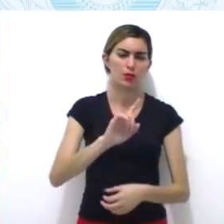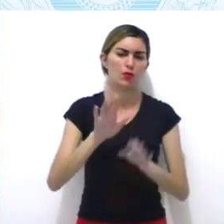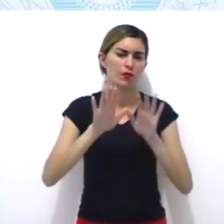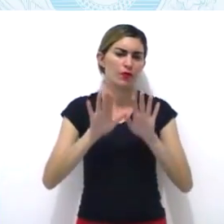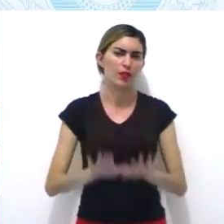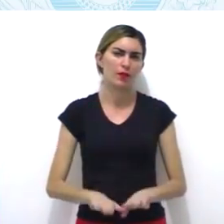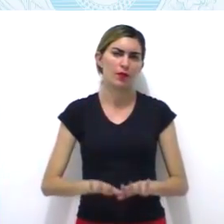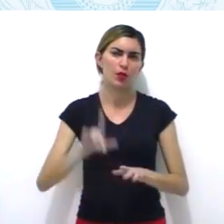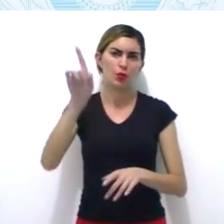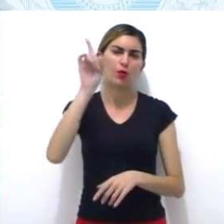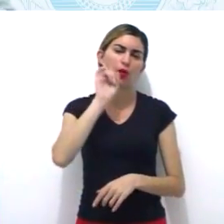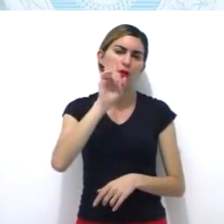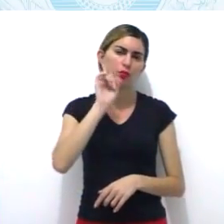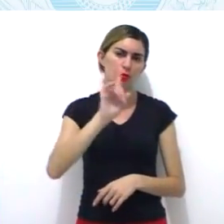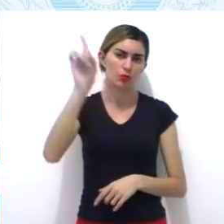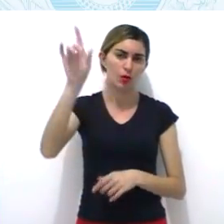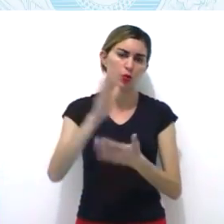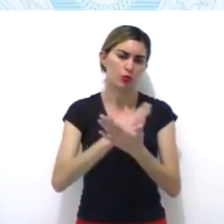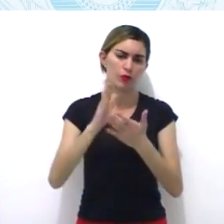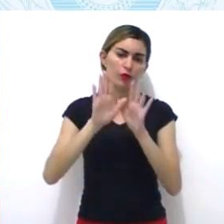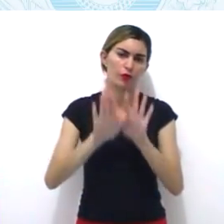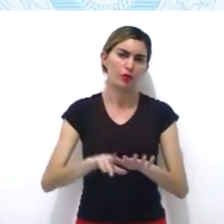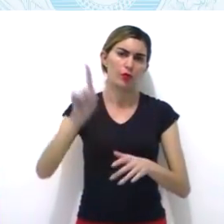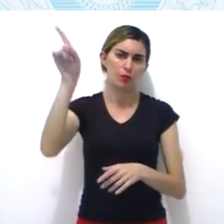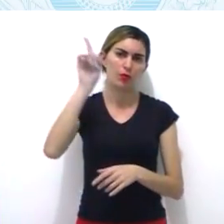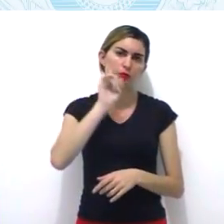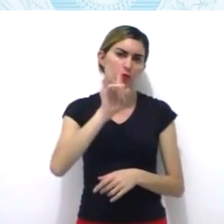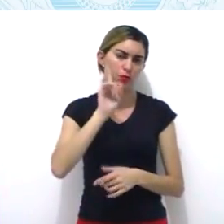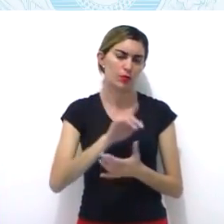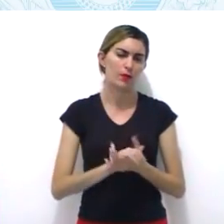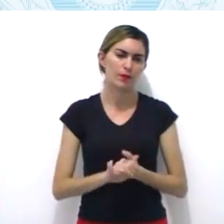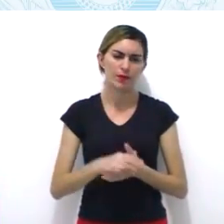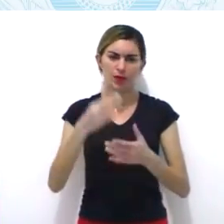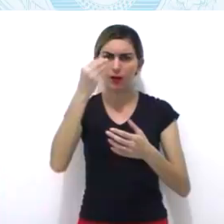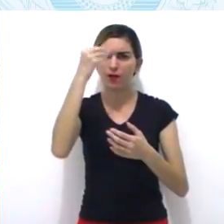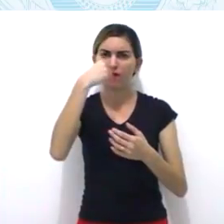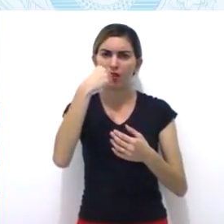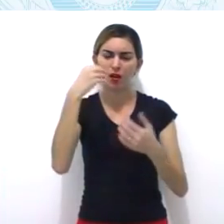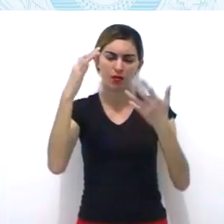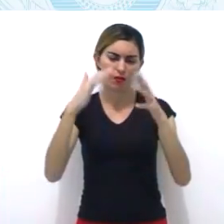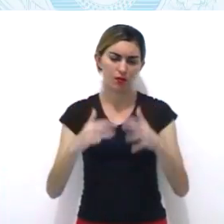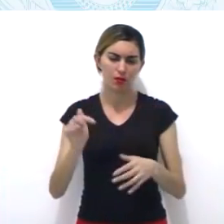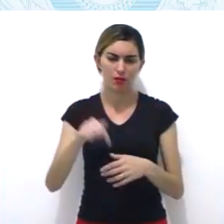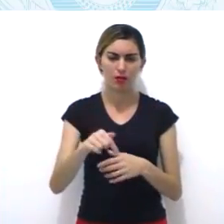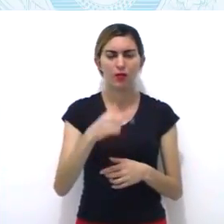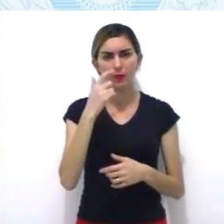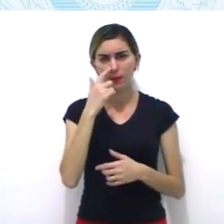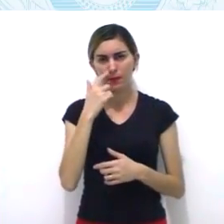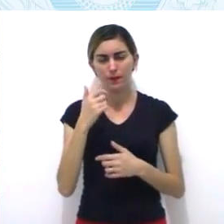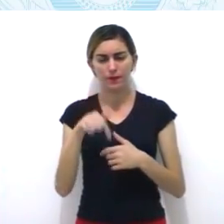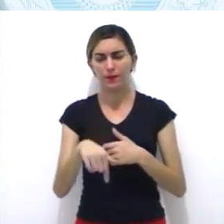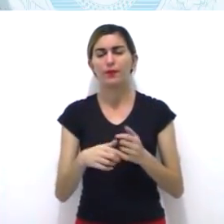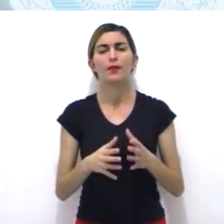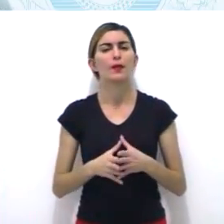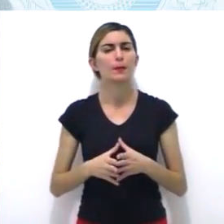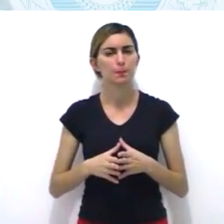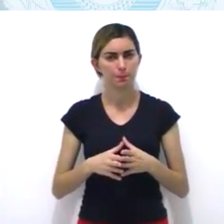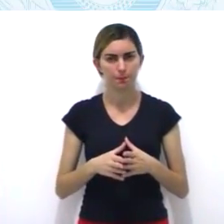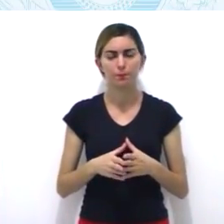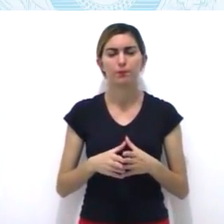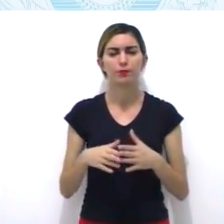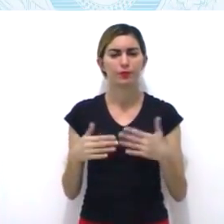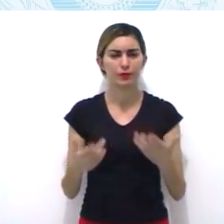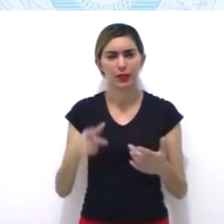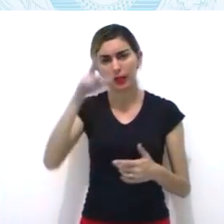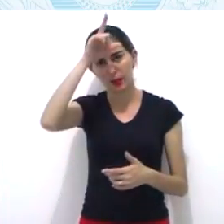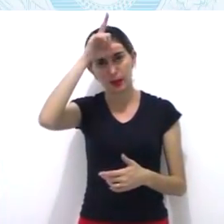internas e lideranças que permitiam que as tropas reais retornassem ao controle sobre a